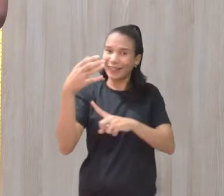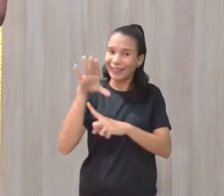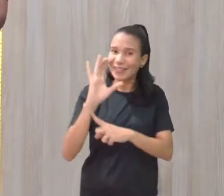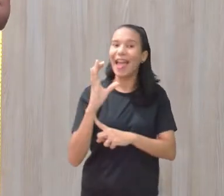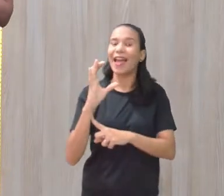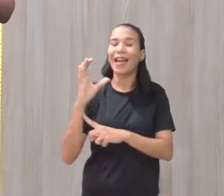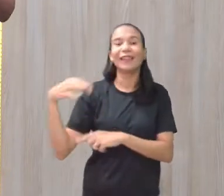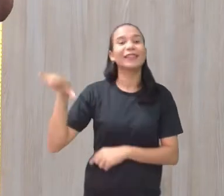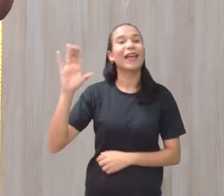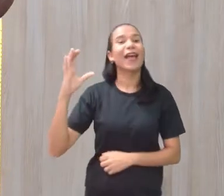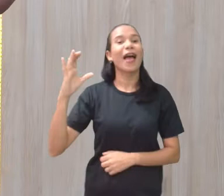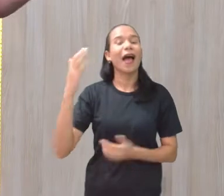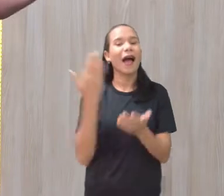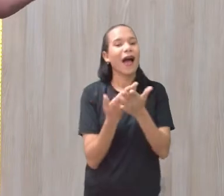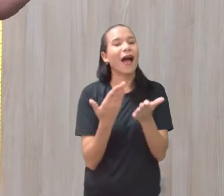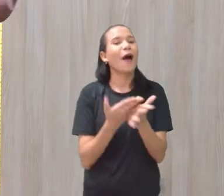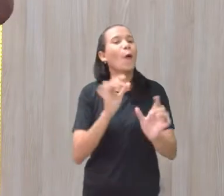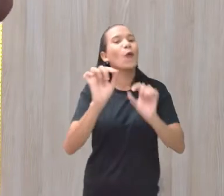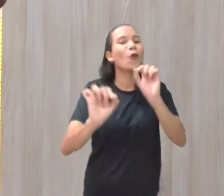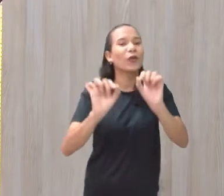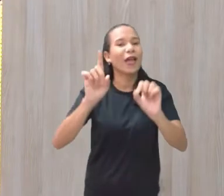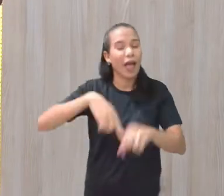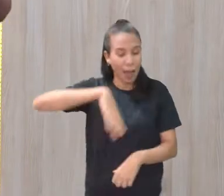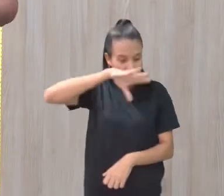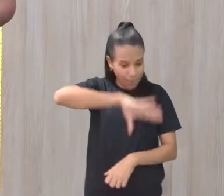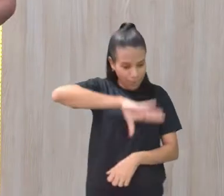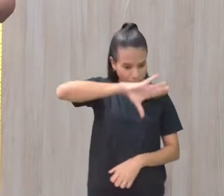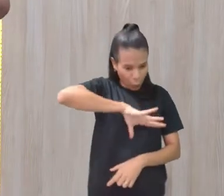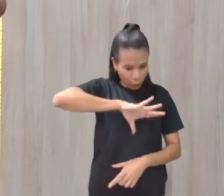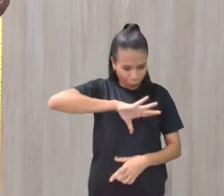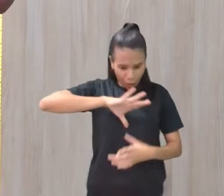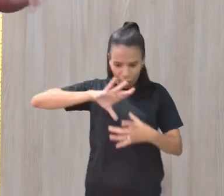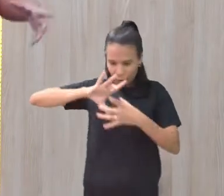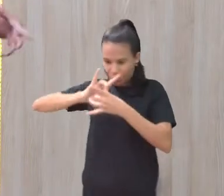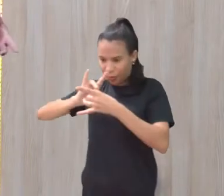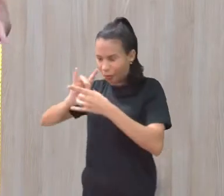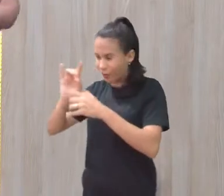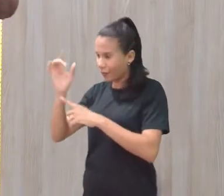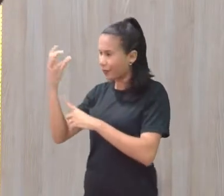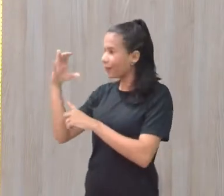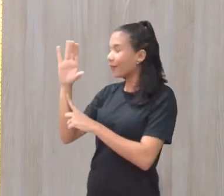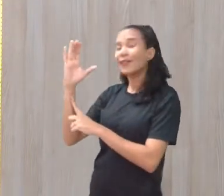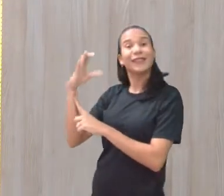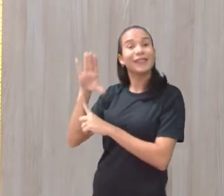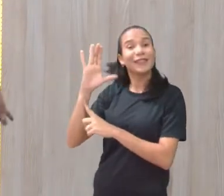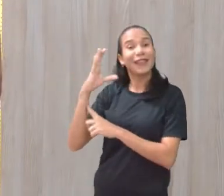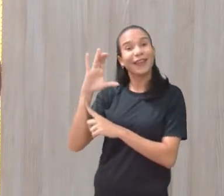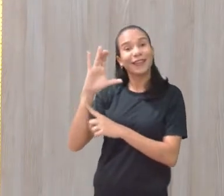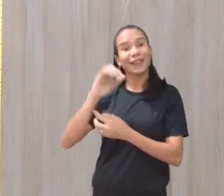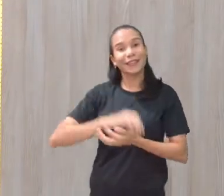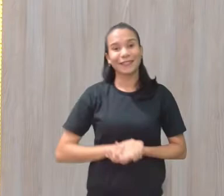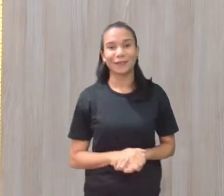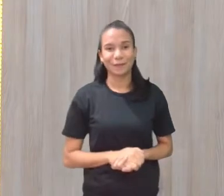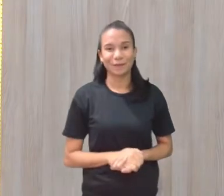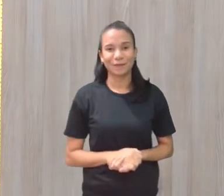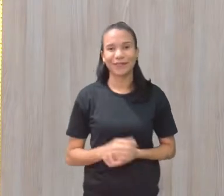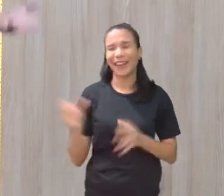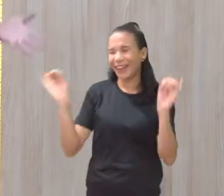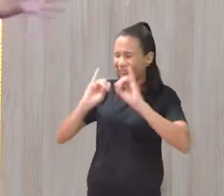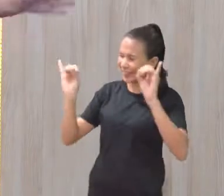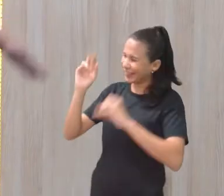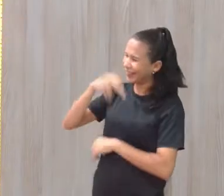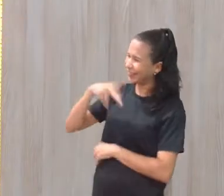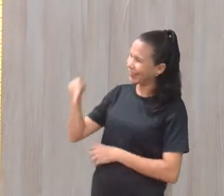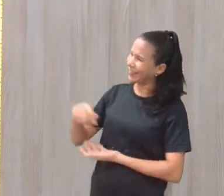essa aula nada mais é do que língua portuguesa com interdisciplinaridade com a disciplina de ciências.